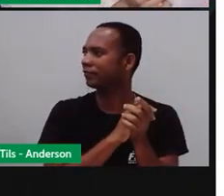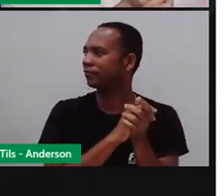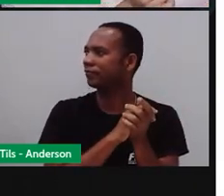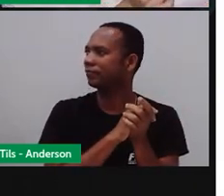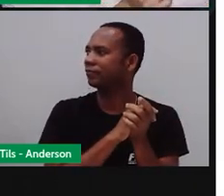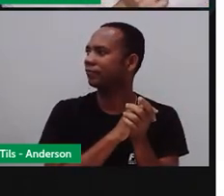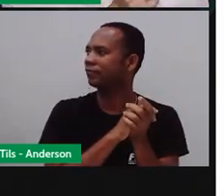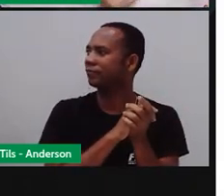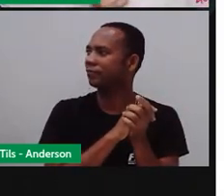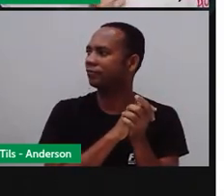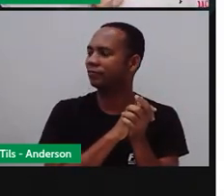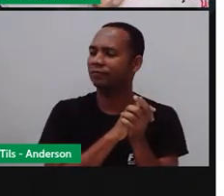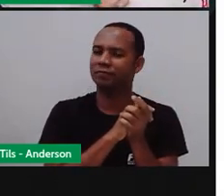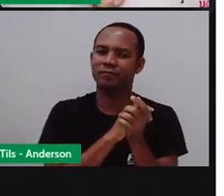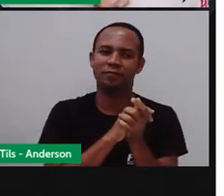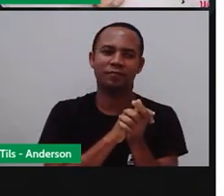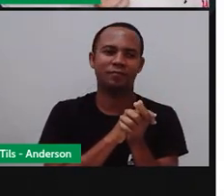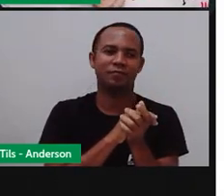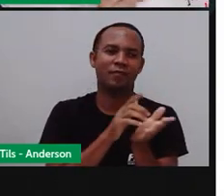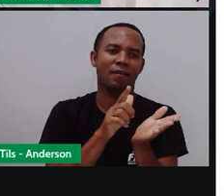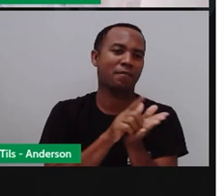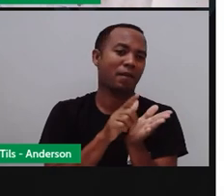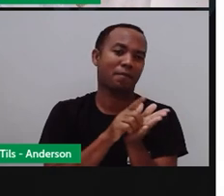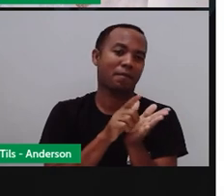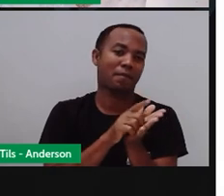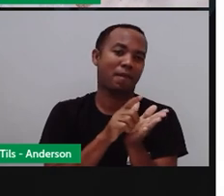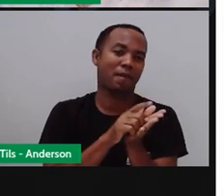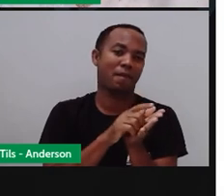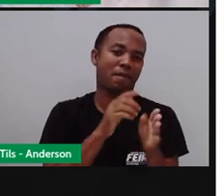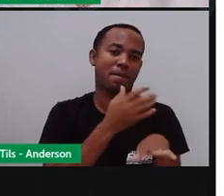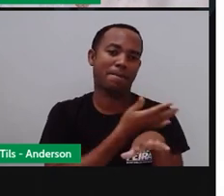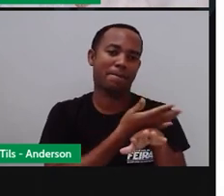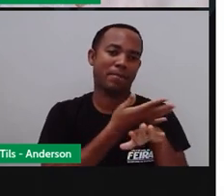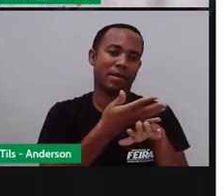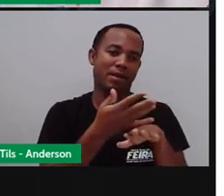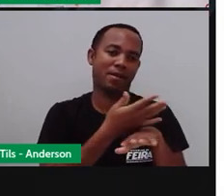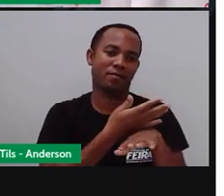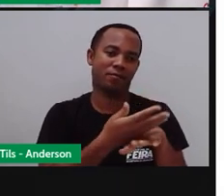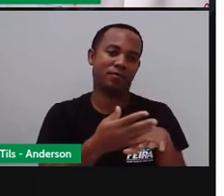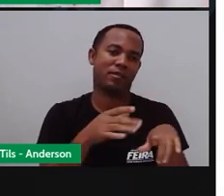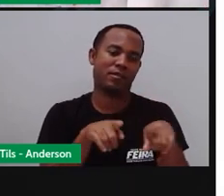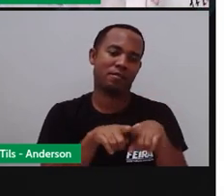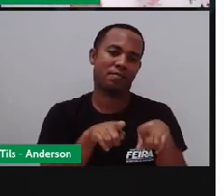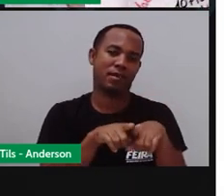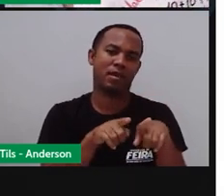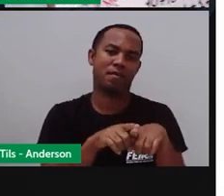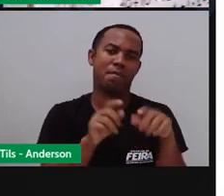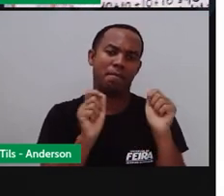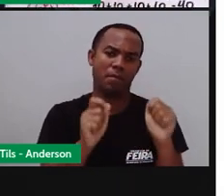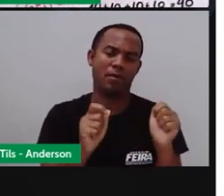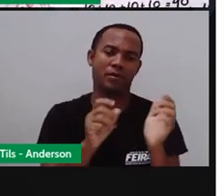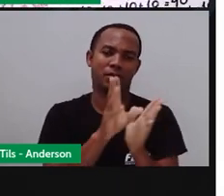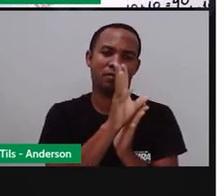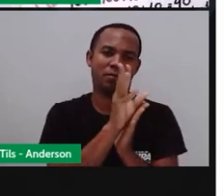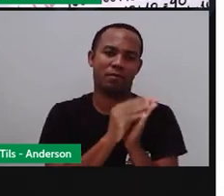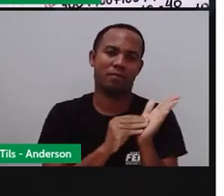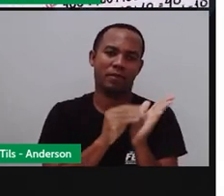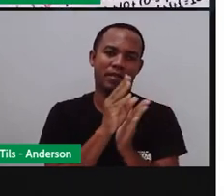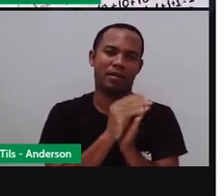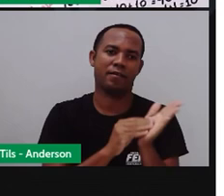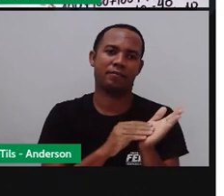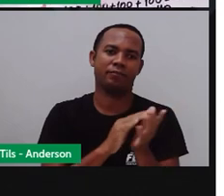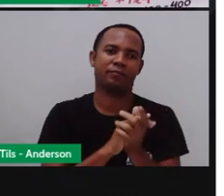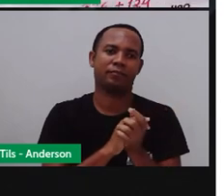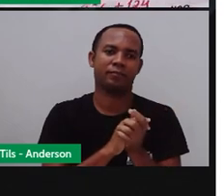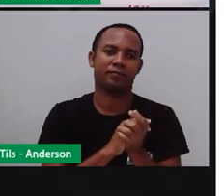ó, o quadro da NASA é uma folha de papel, na verdade. Isso vale para as prós também aí, né? Que quiserem fazer isso. Esse aqui é a Pro comprou lá em Beto Bolsas,